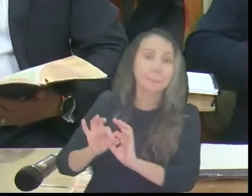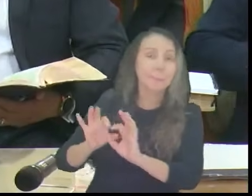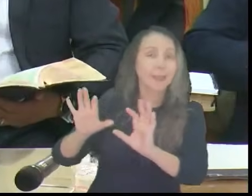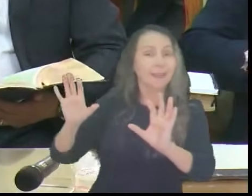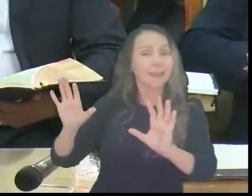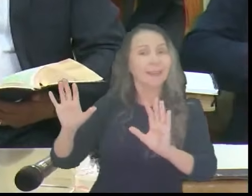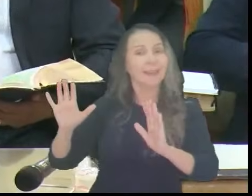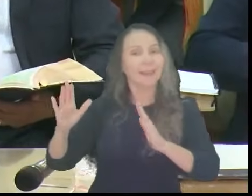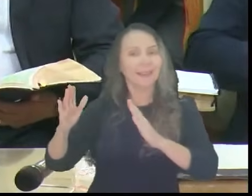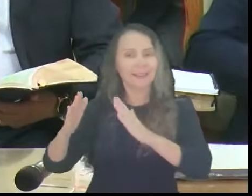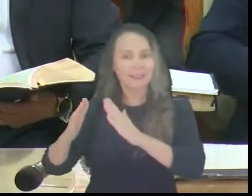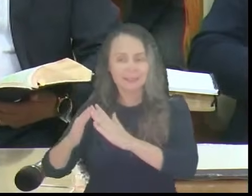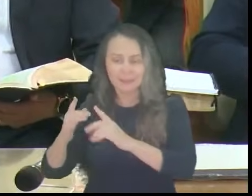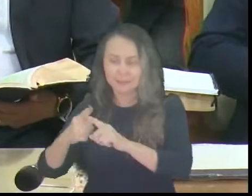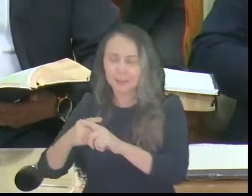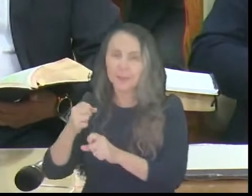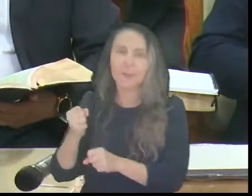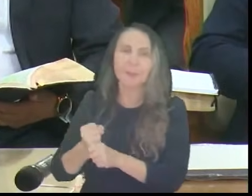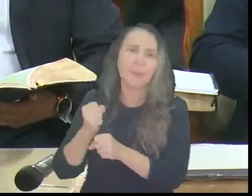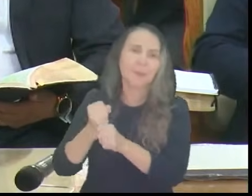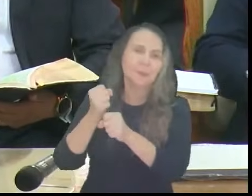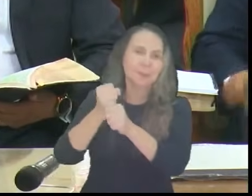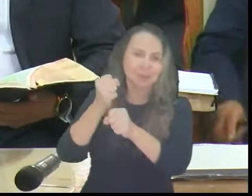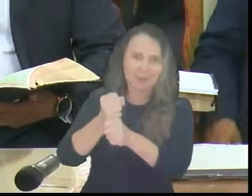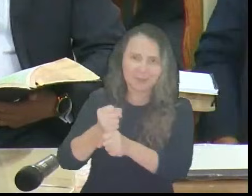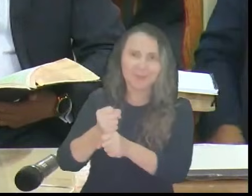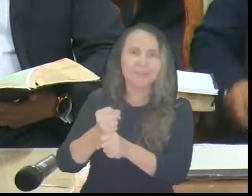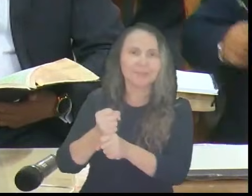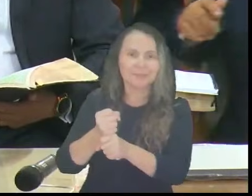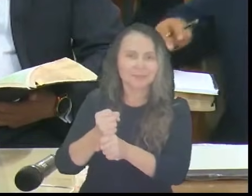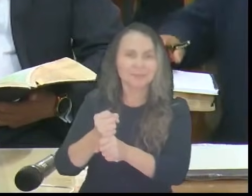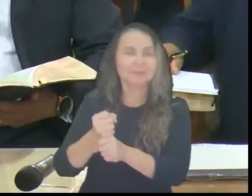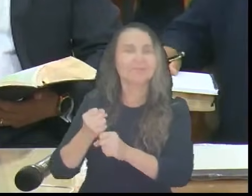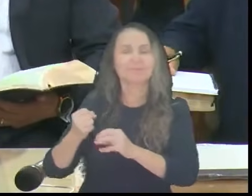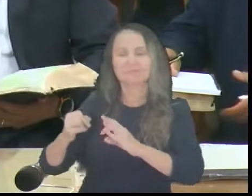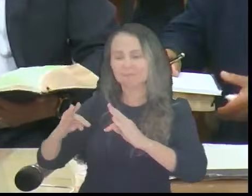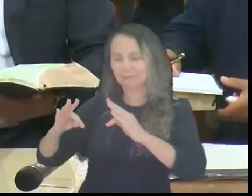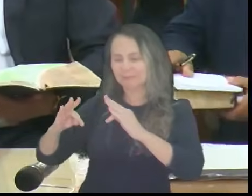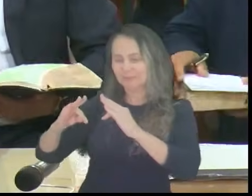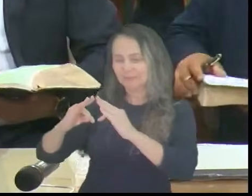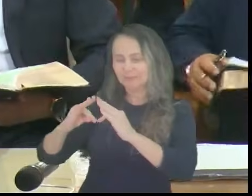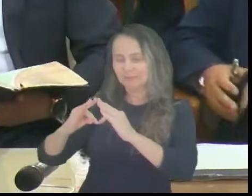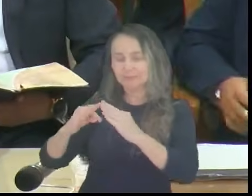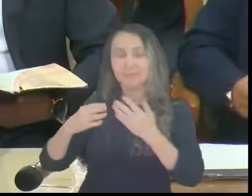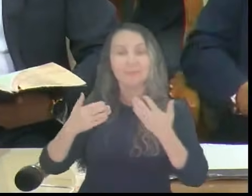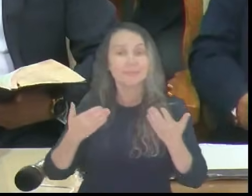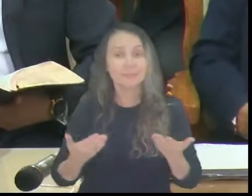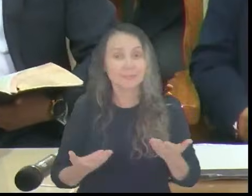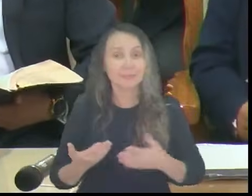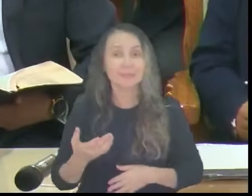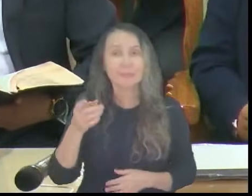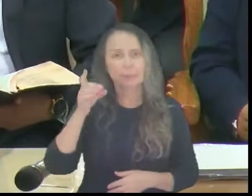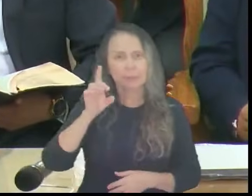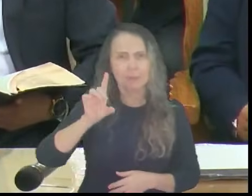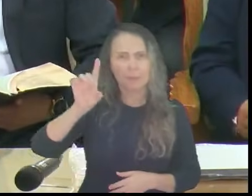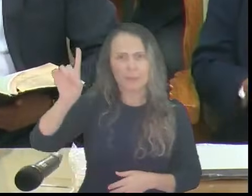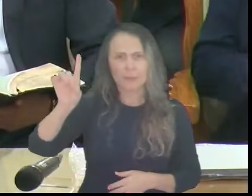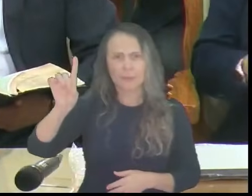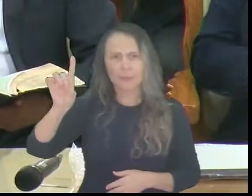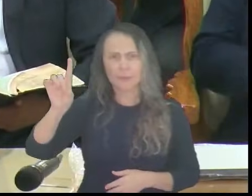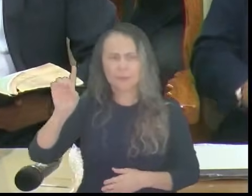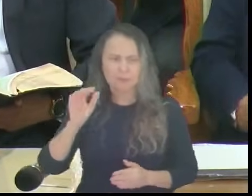alvarás para que as igrejas construíssem templo. Então, irmão, Deus não é contra que a igreja tenha